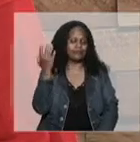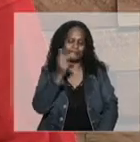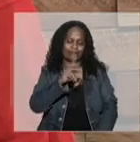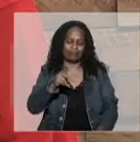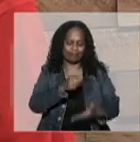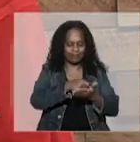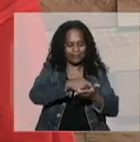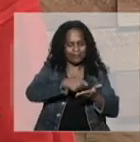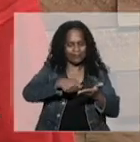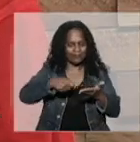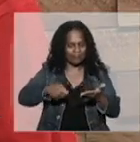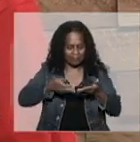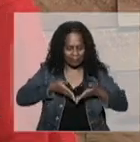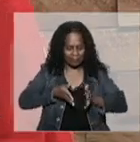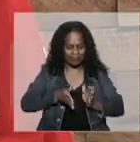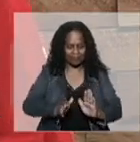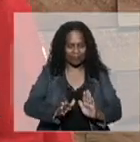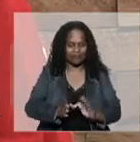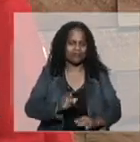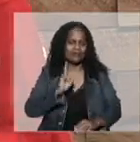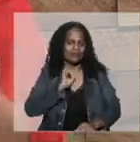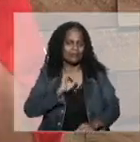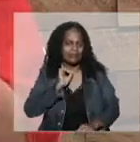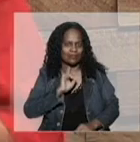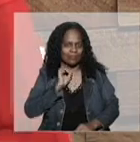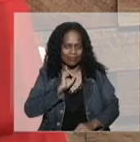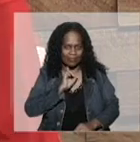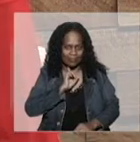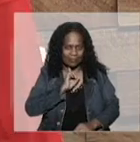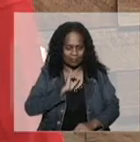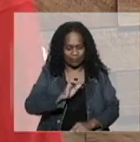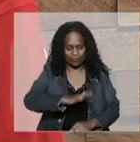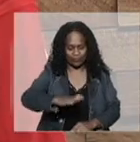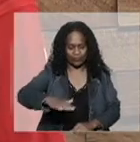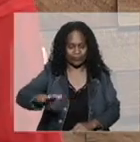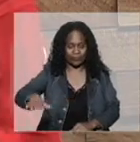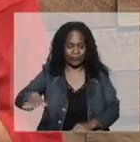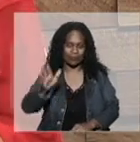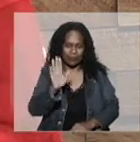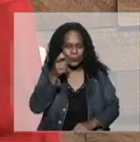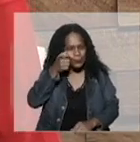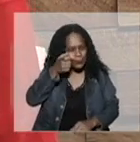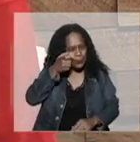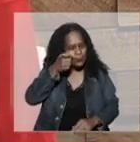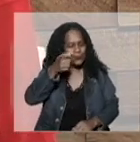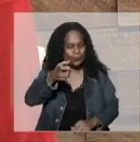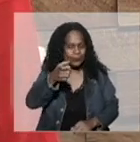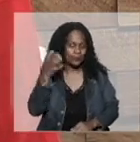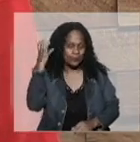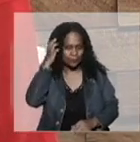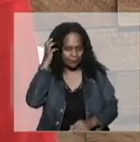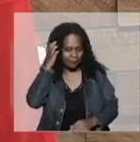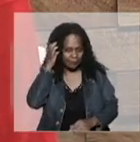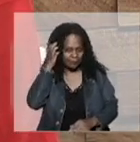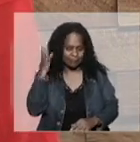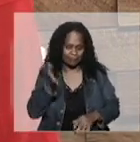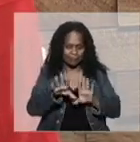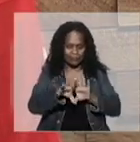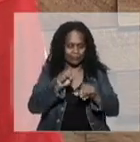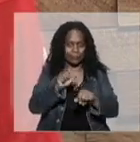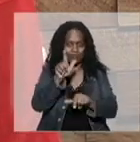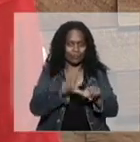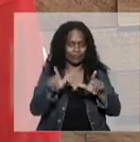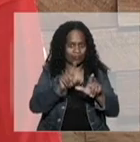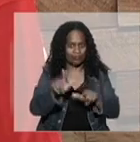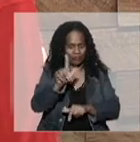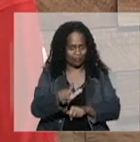Radialista, professor e escritor, nasceu em Ponte Nova, Minas Gerais. Na infância, ele já despontava o interesse pelo rádio. É